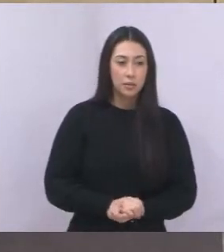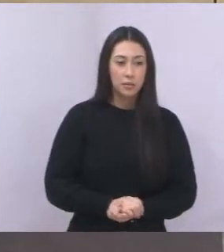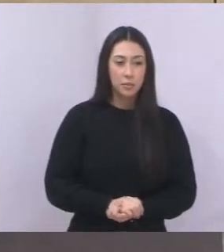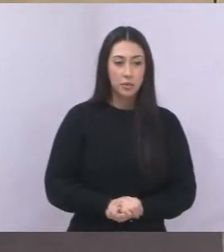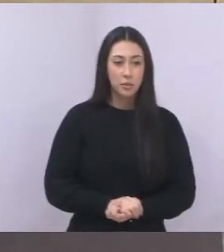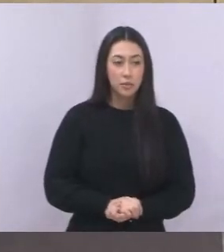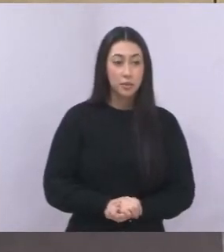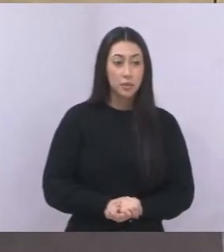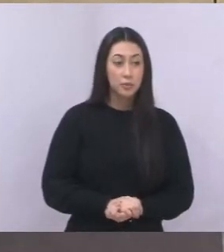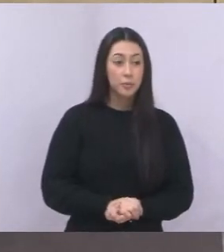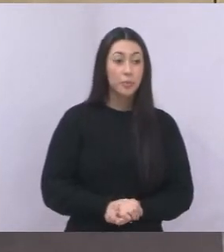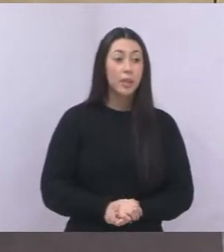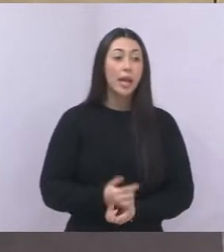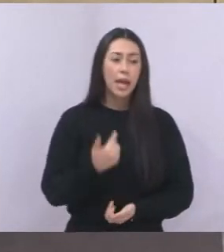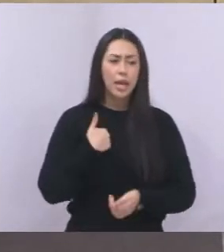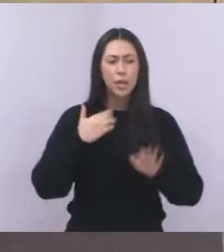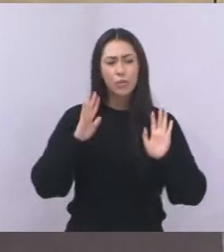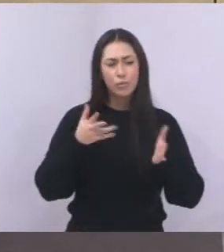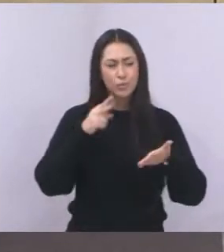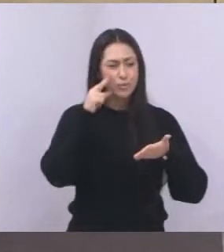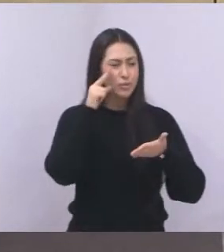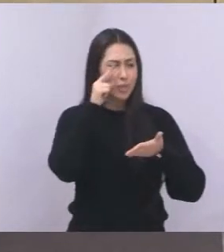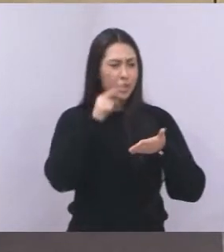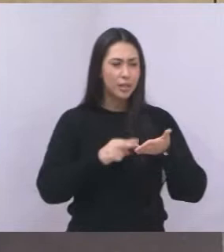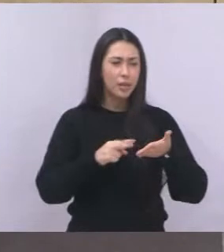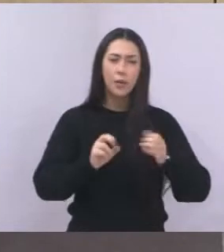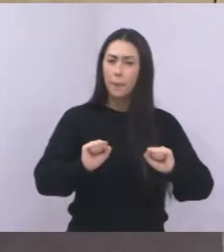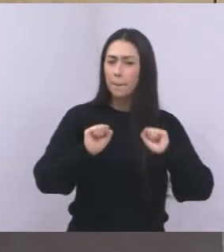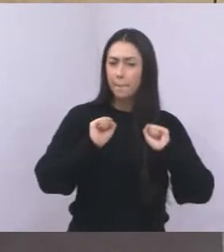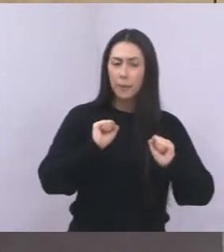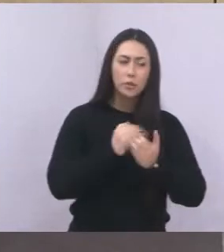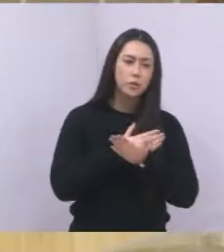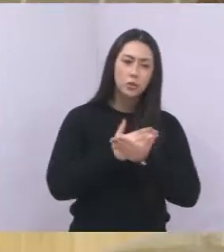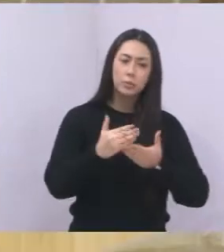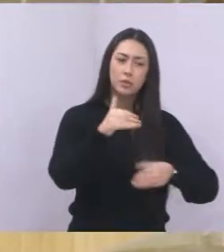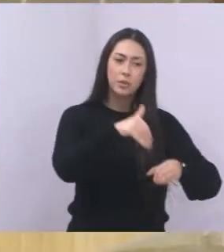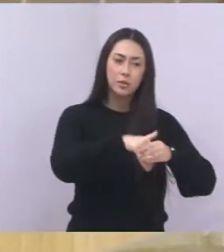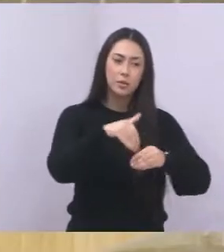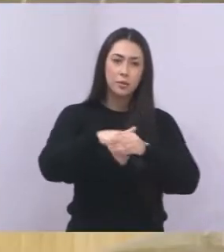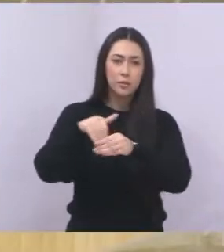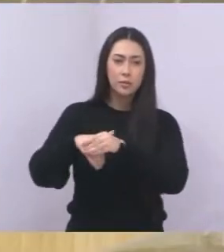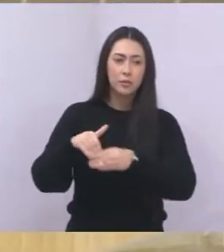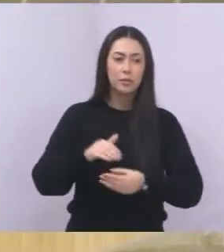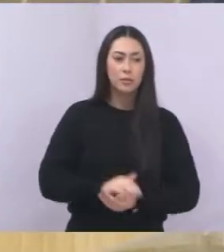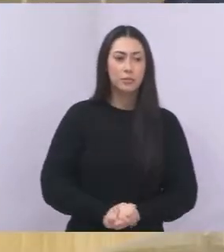Senhor presidente, como eu já fiz a leitura da mensagem, já podemos partir para votar.